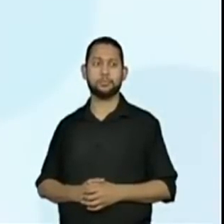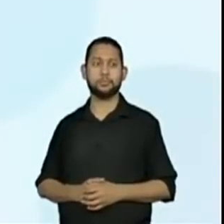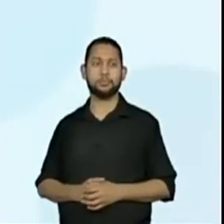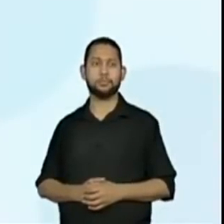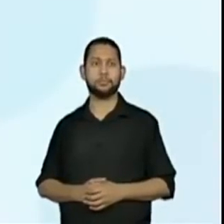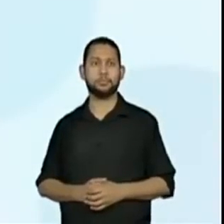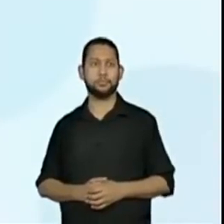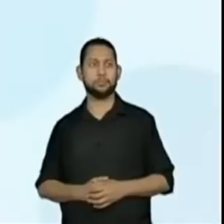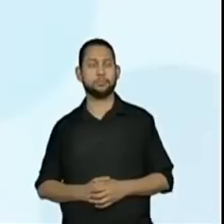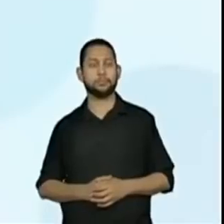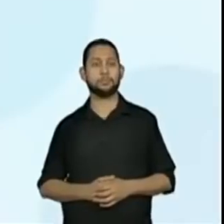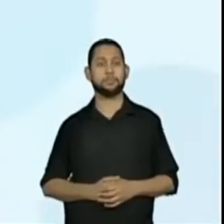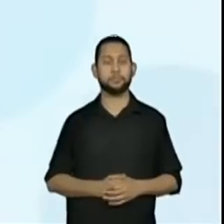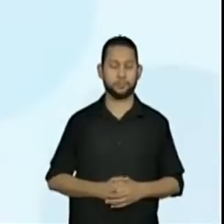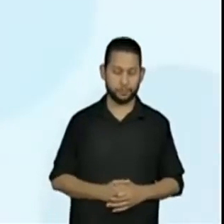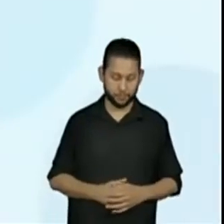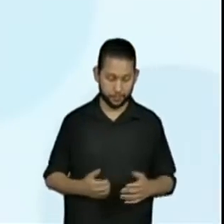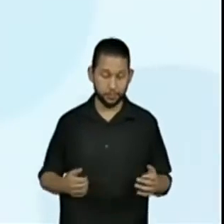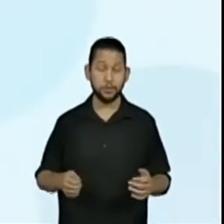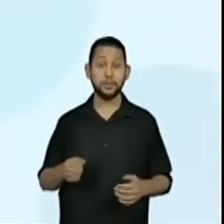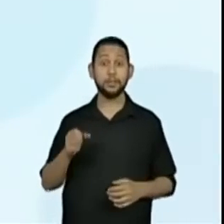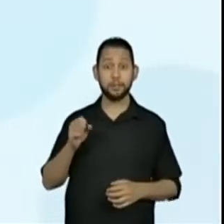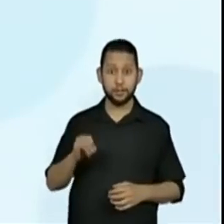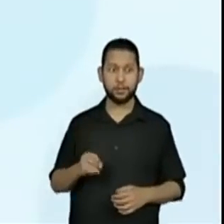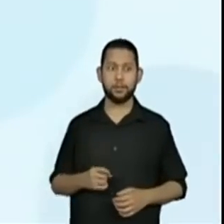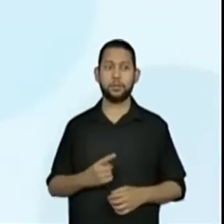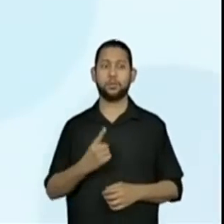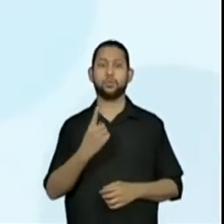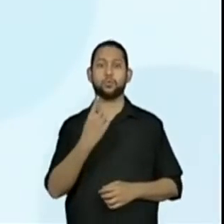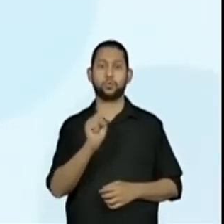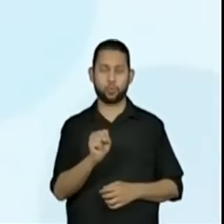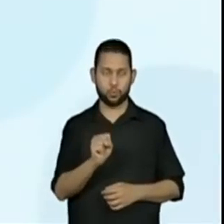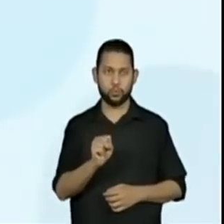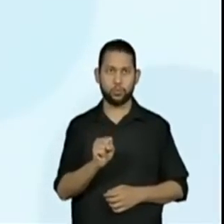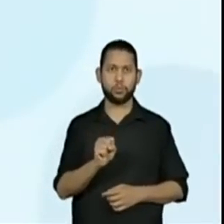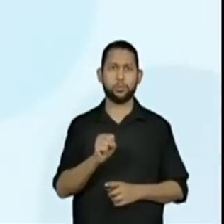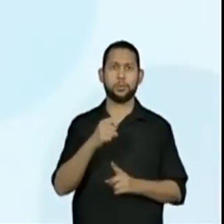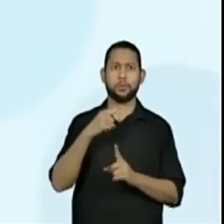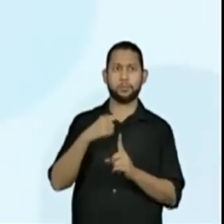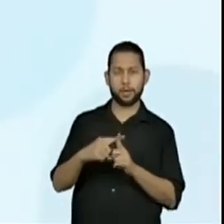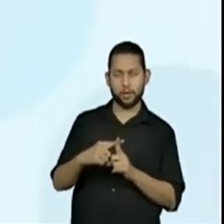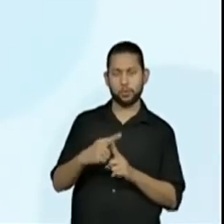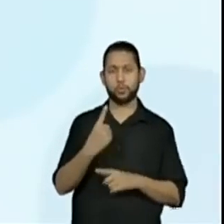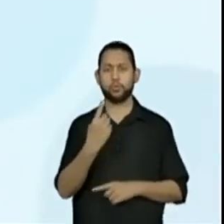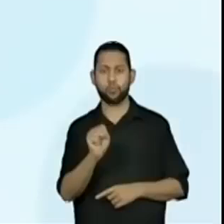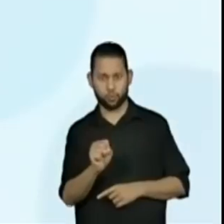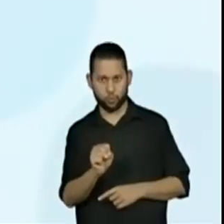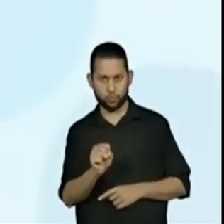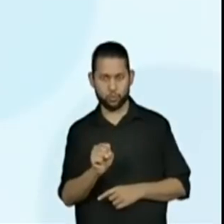medida e então se eu somar 18 +